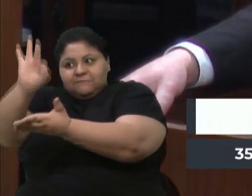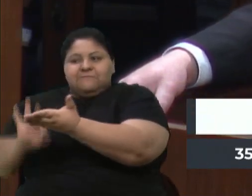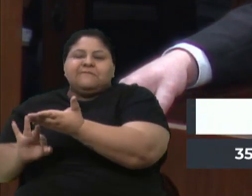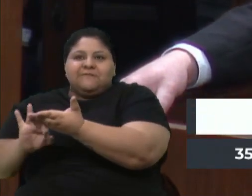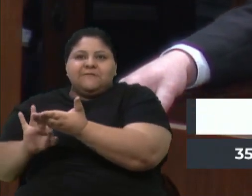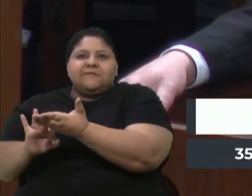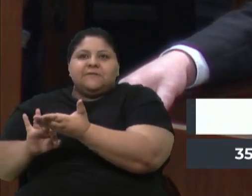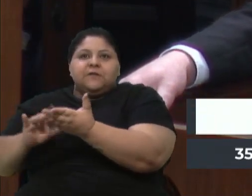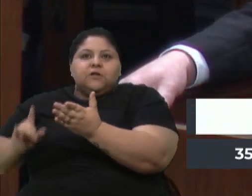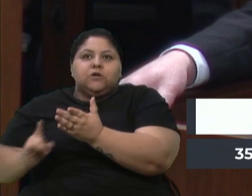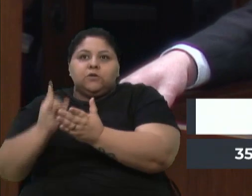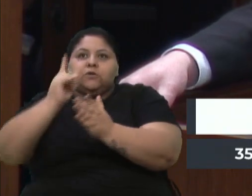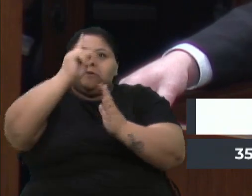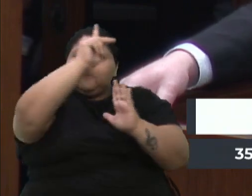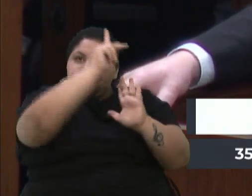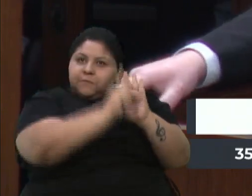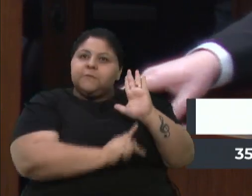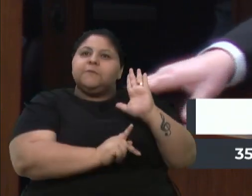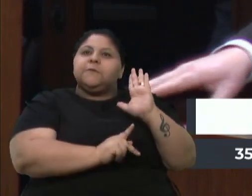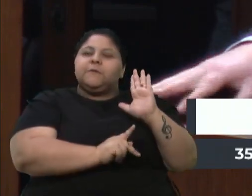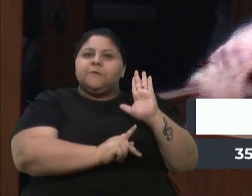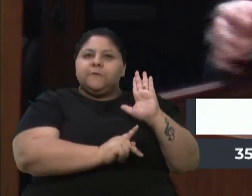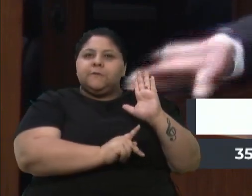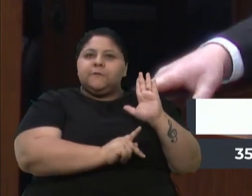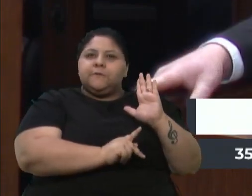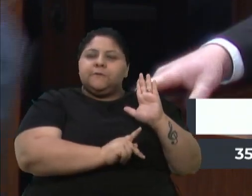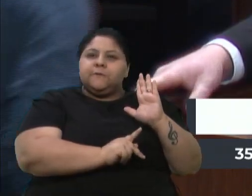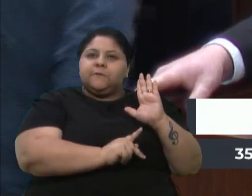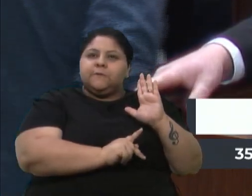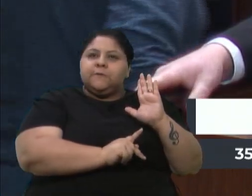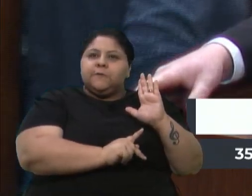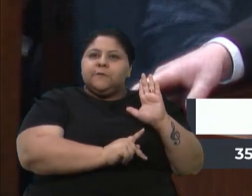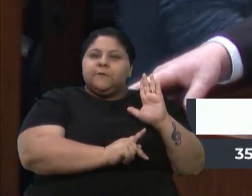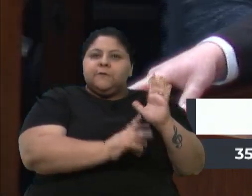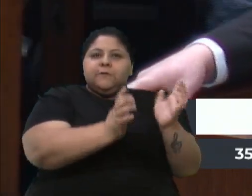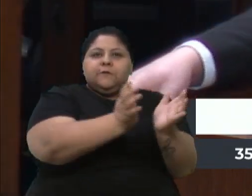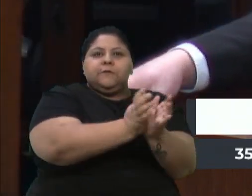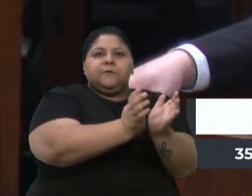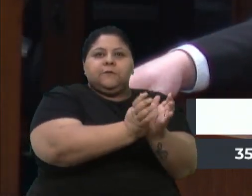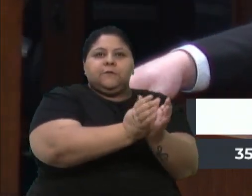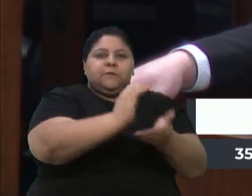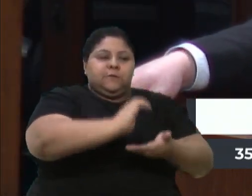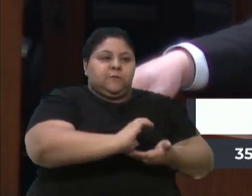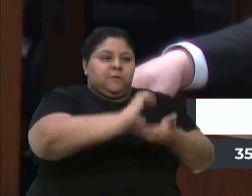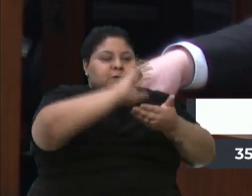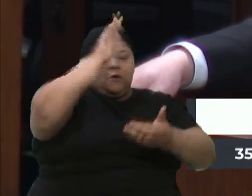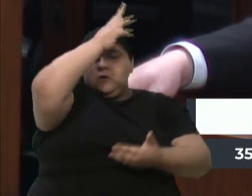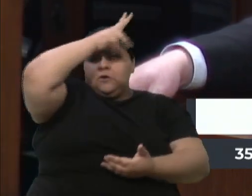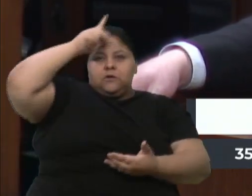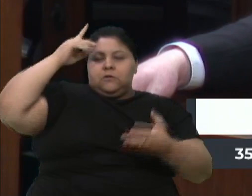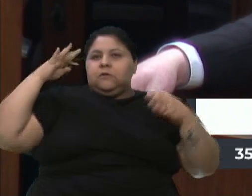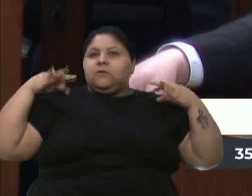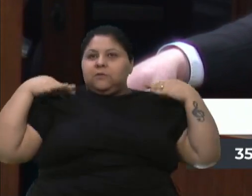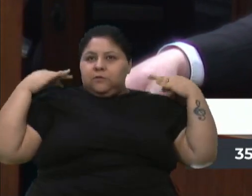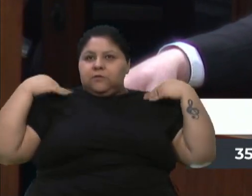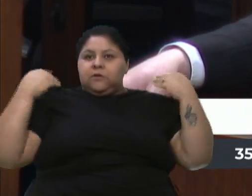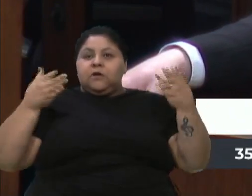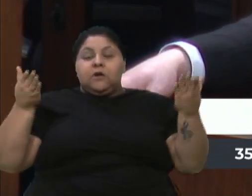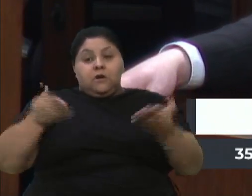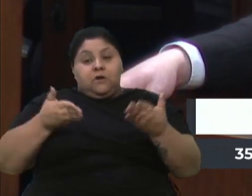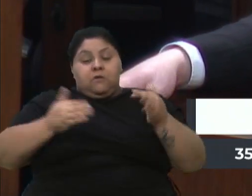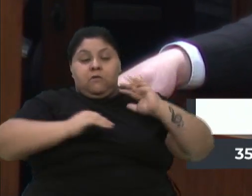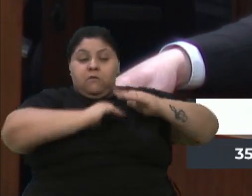Turístico, da Tua Serra, o do Passo do Vinho, do Conselho Municipal do Turismo, e estamos preparando